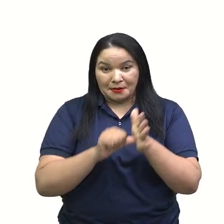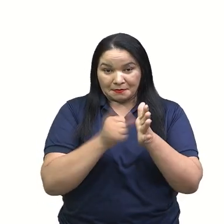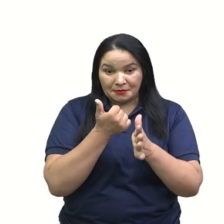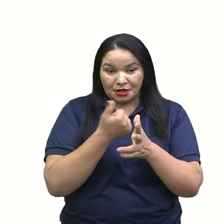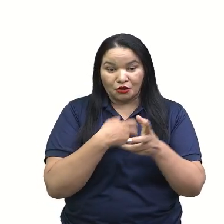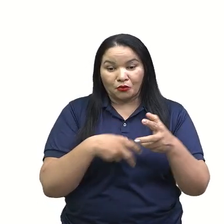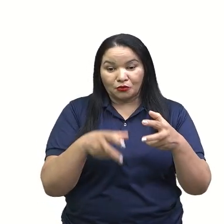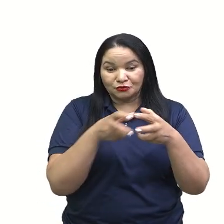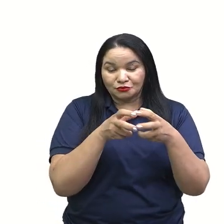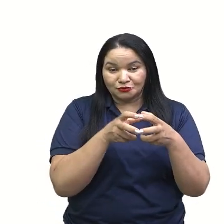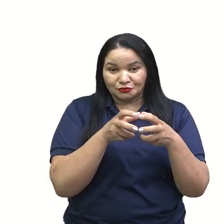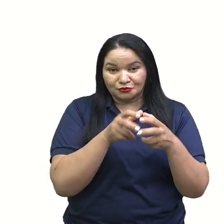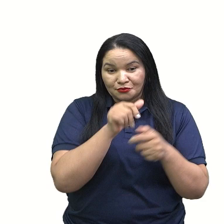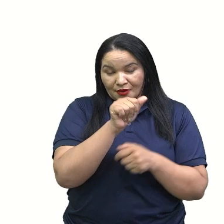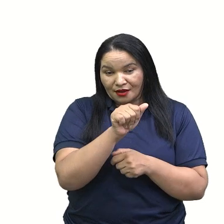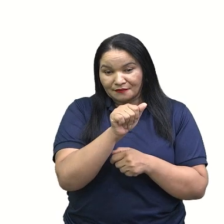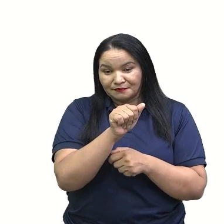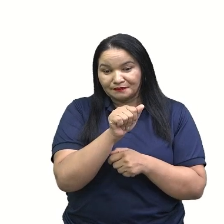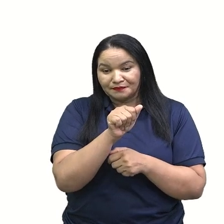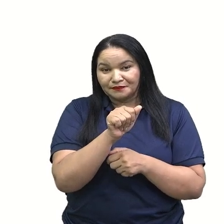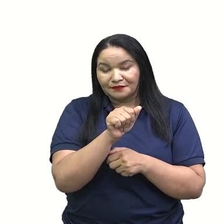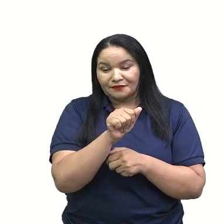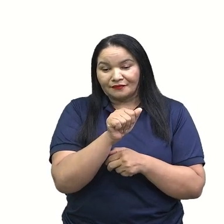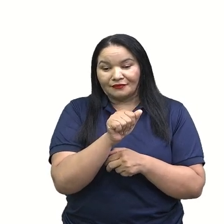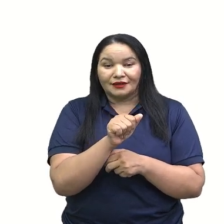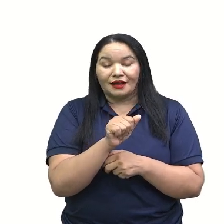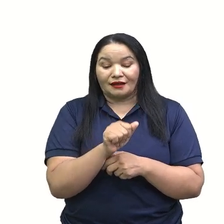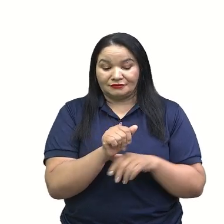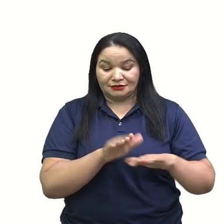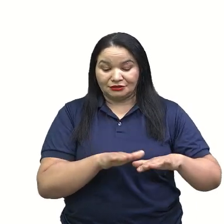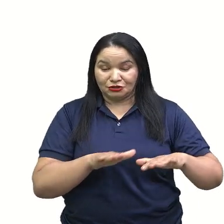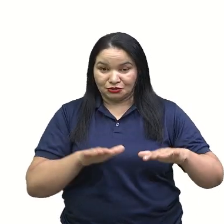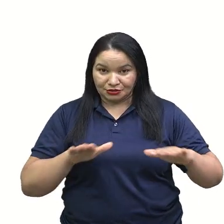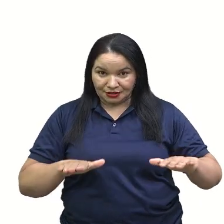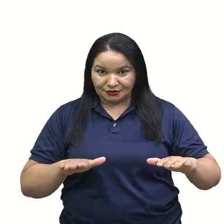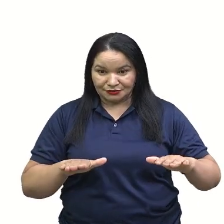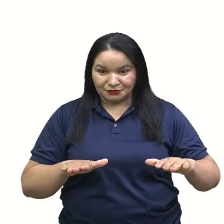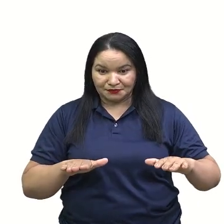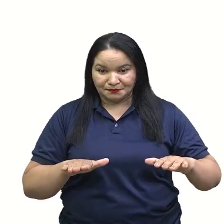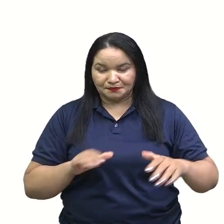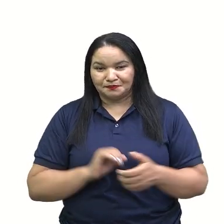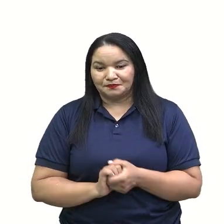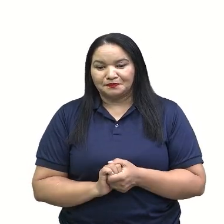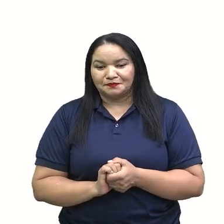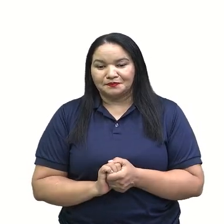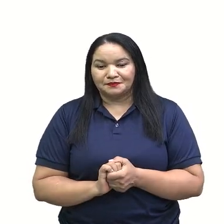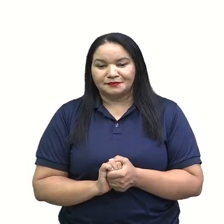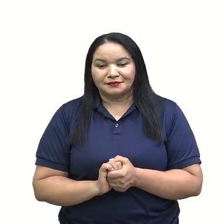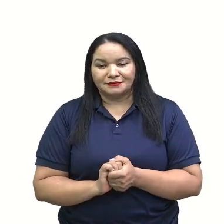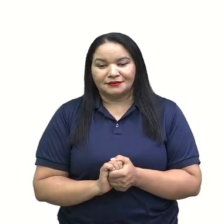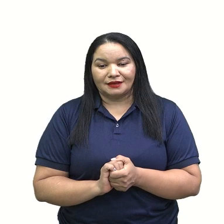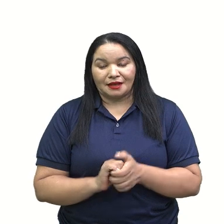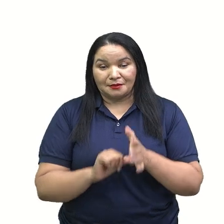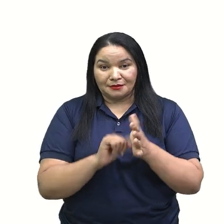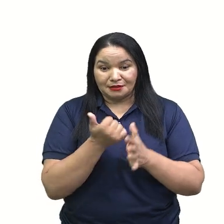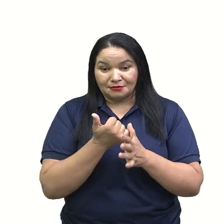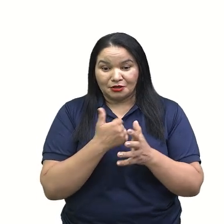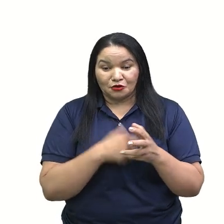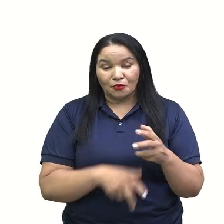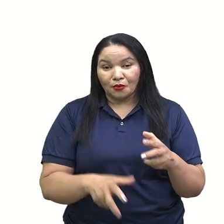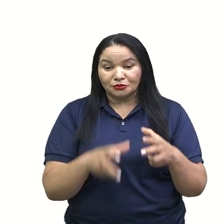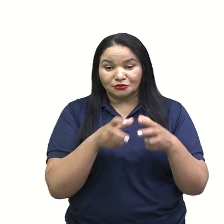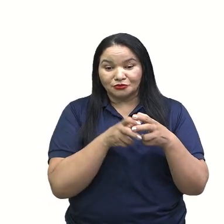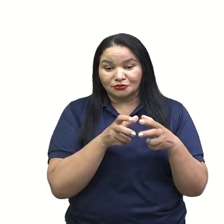ser o conjunto A, vai ser o conjunto formado pelas crianças, tudo bem? Então, o nosso conjunto A